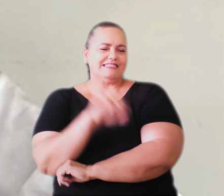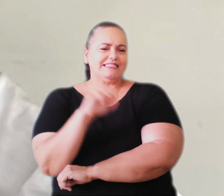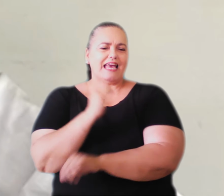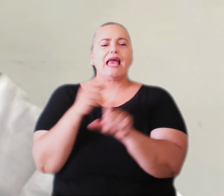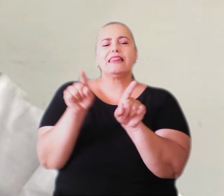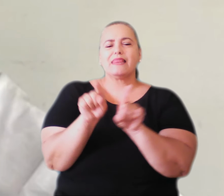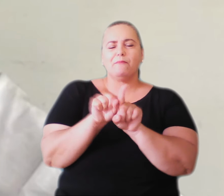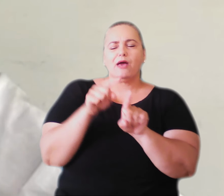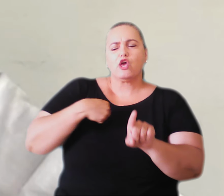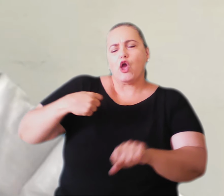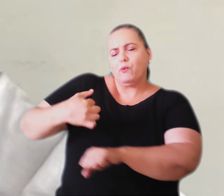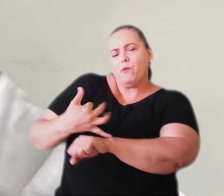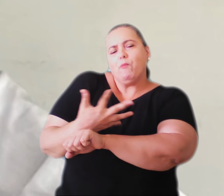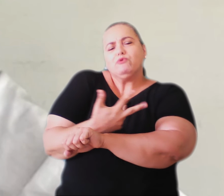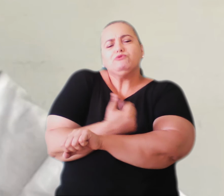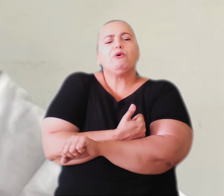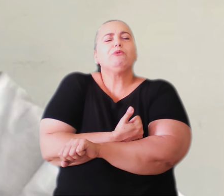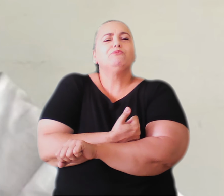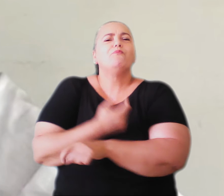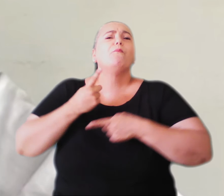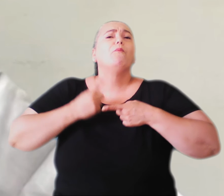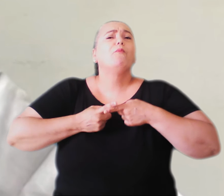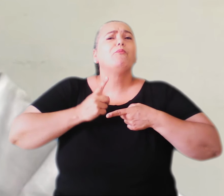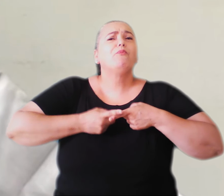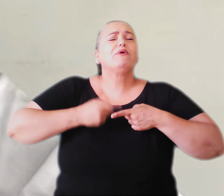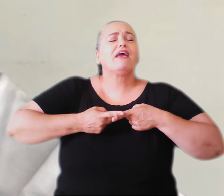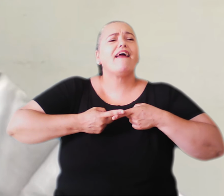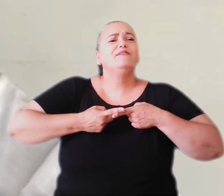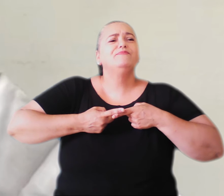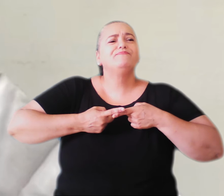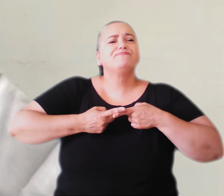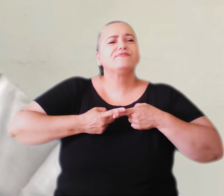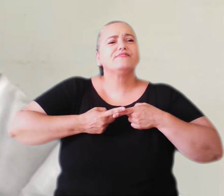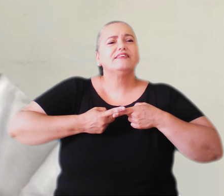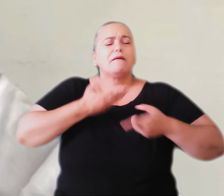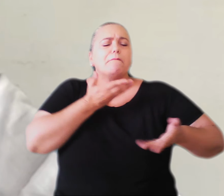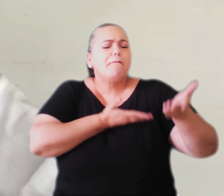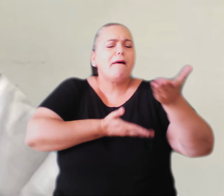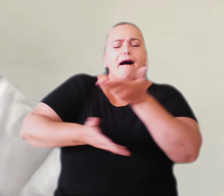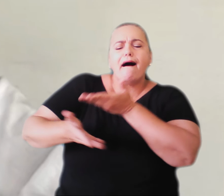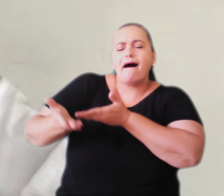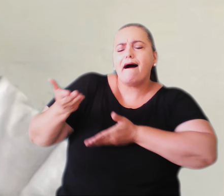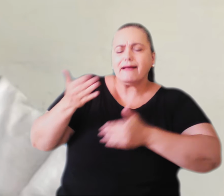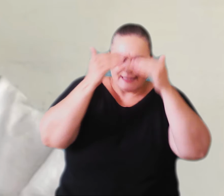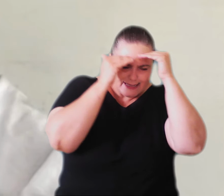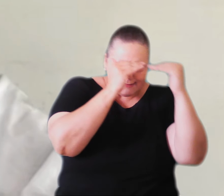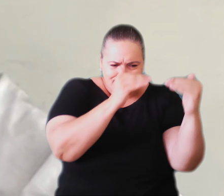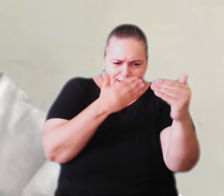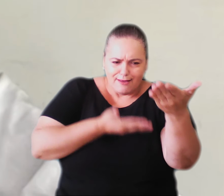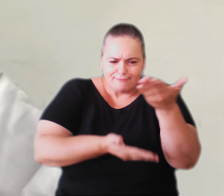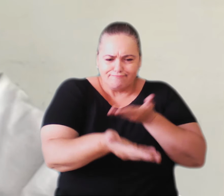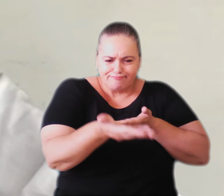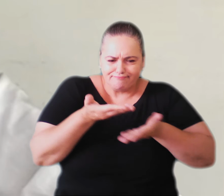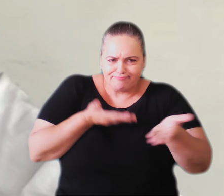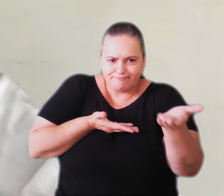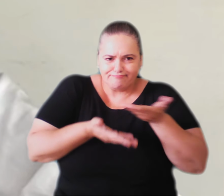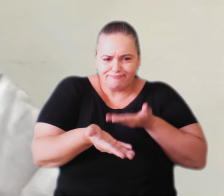eu me emociono aqui porque nós estamos nessa parceria, nesse respeito recíproco